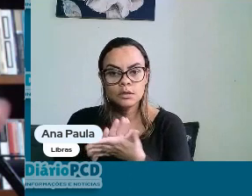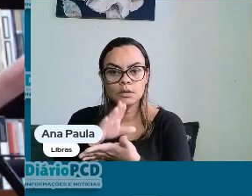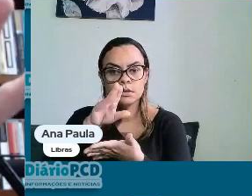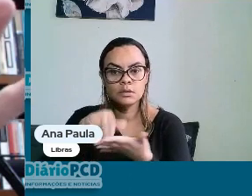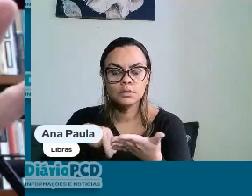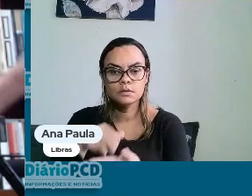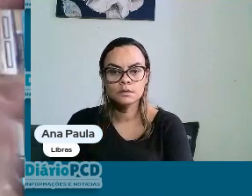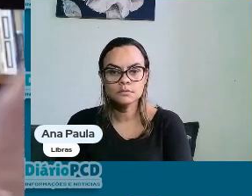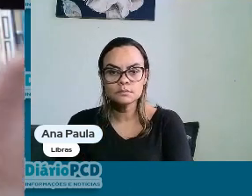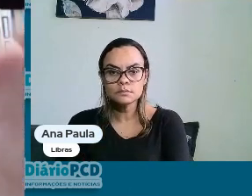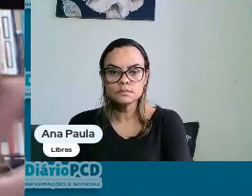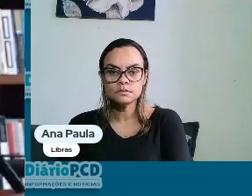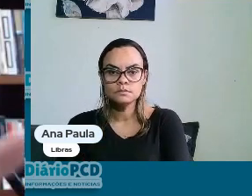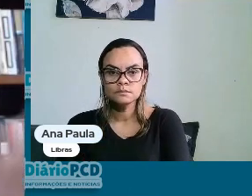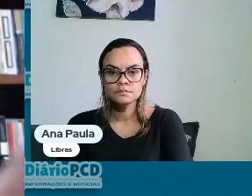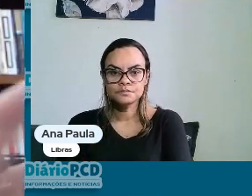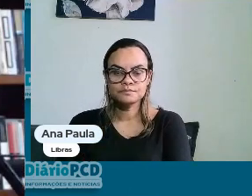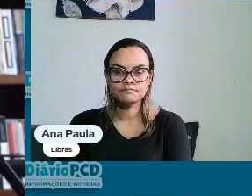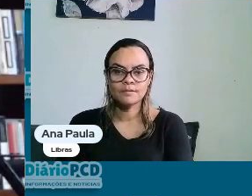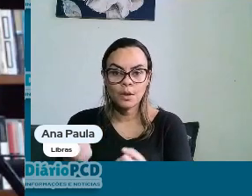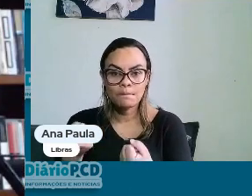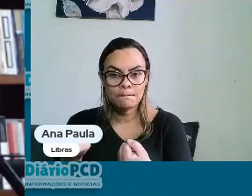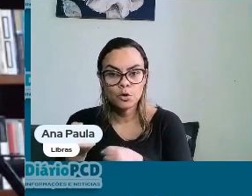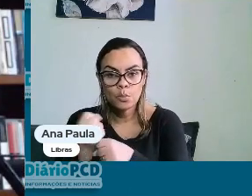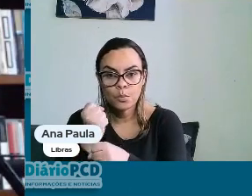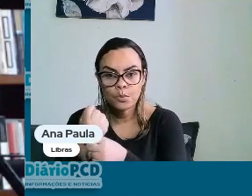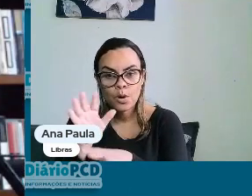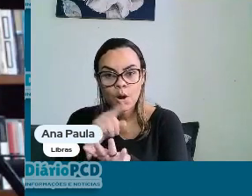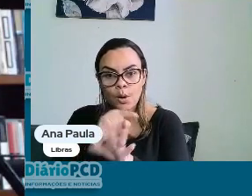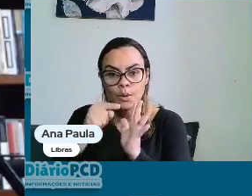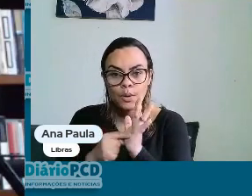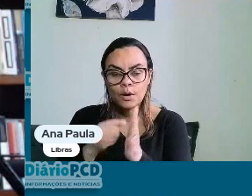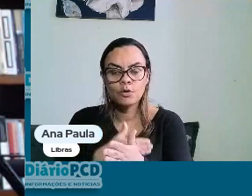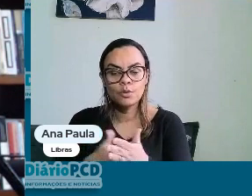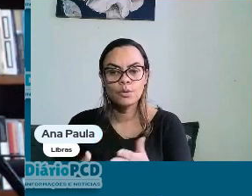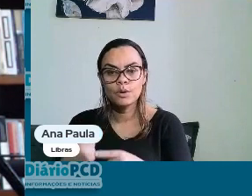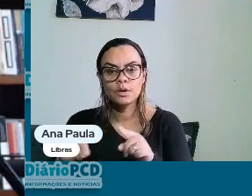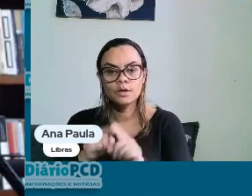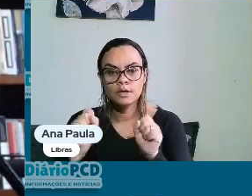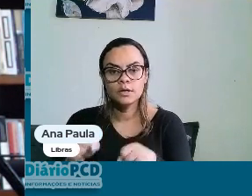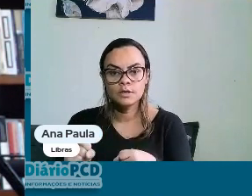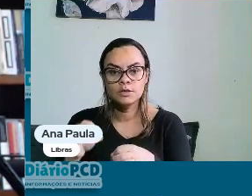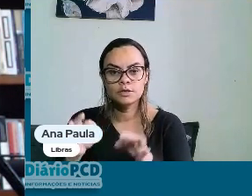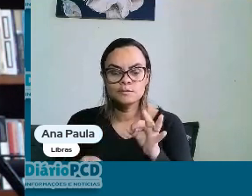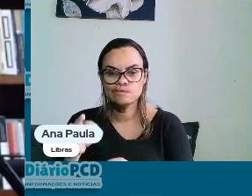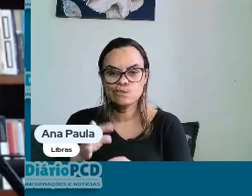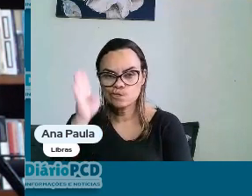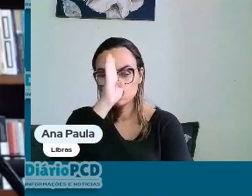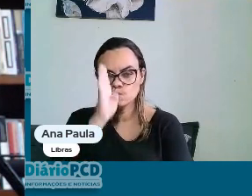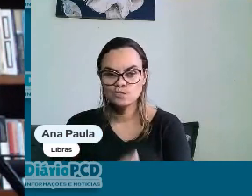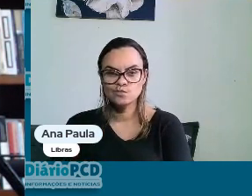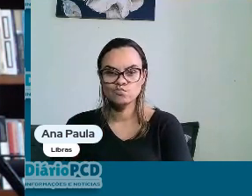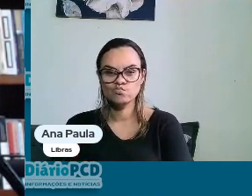sobre o custo da mão de obra, por exemplo, governamental. Só o Poder Judiciário brasileiro é